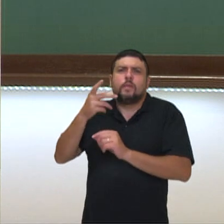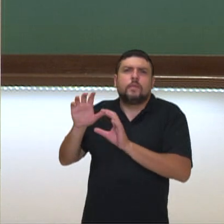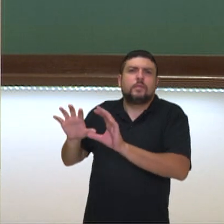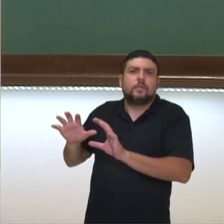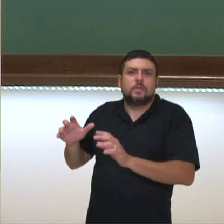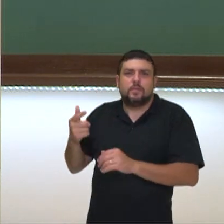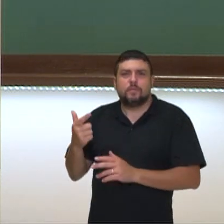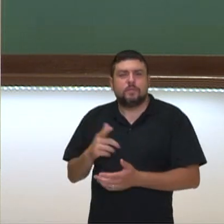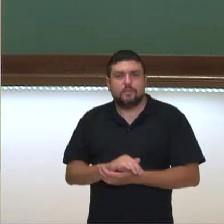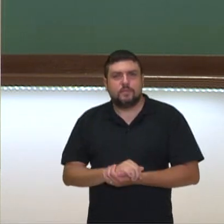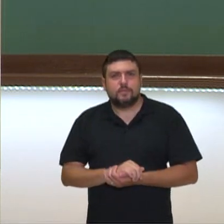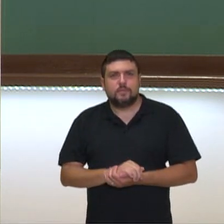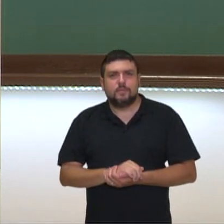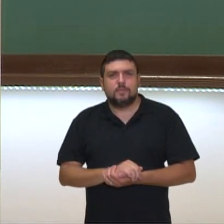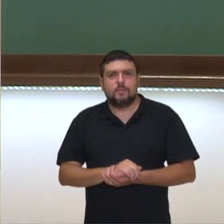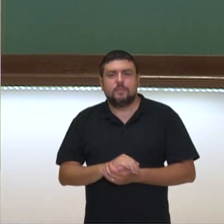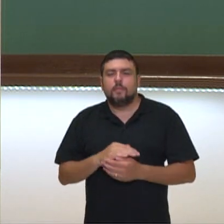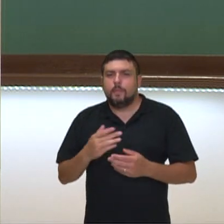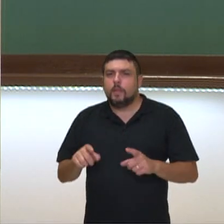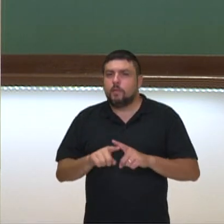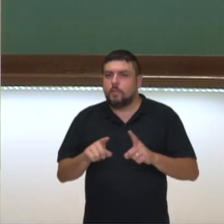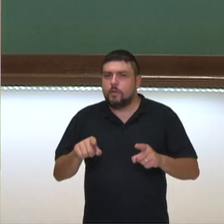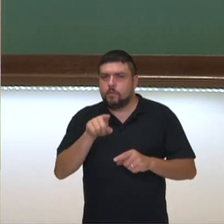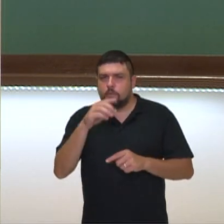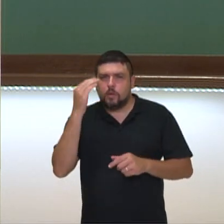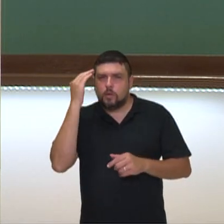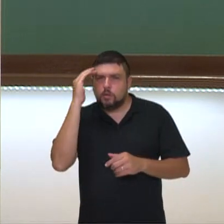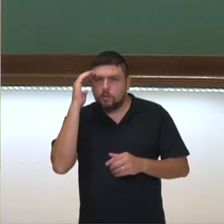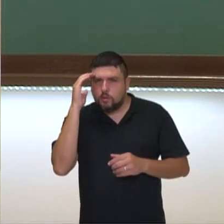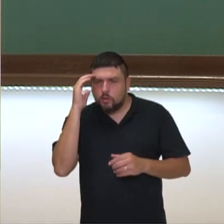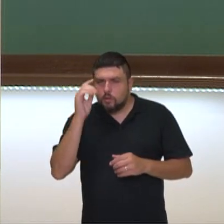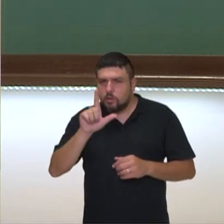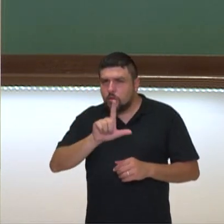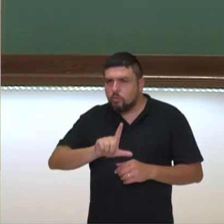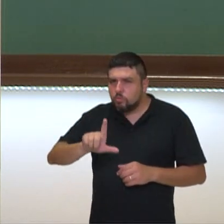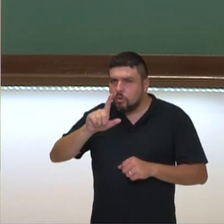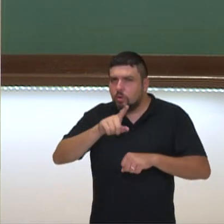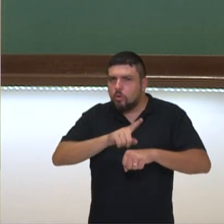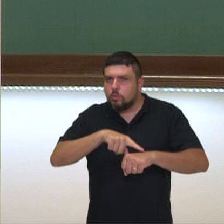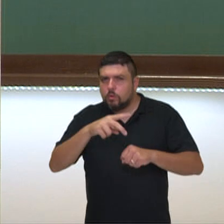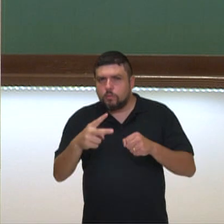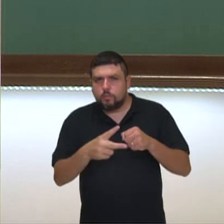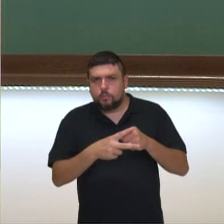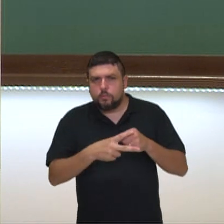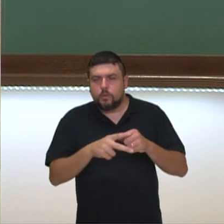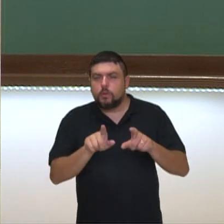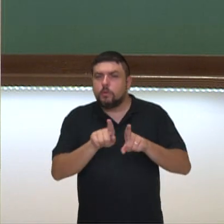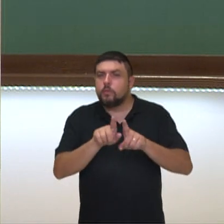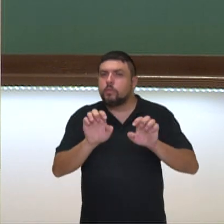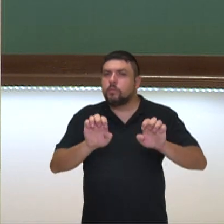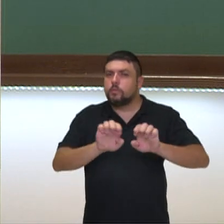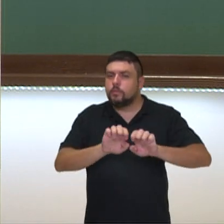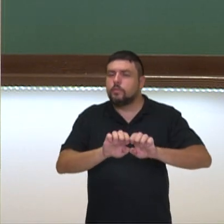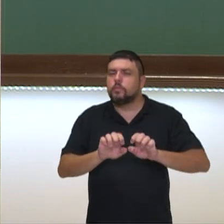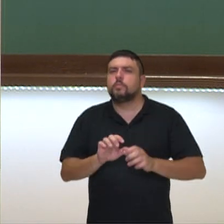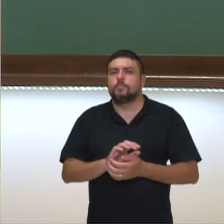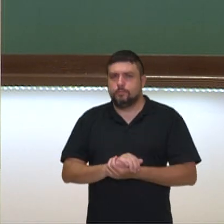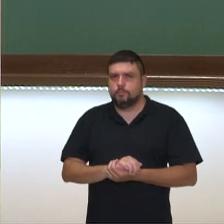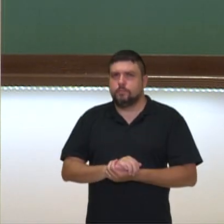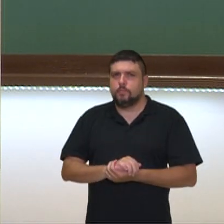você estudar, você entender a lógica do tempo verbal e, consequentemente, a sua estrutura. Na hora de